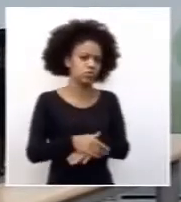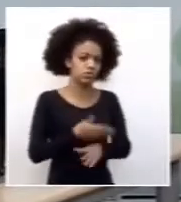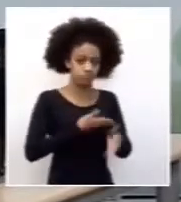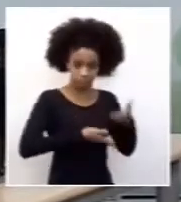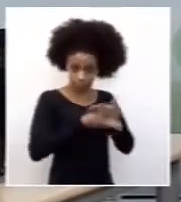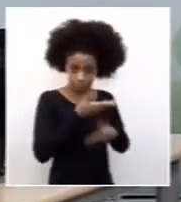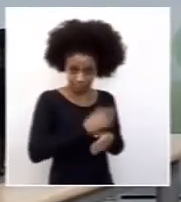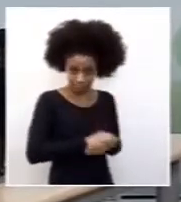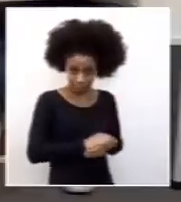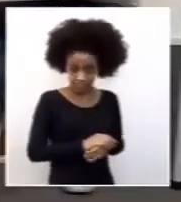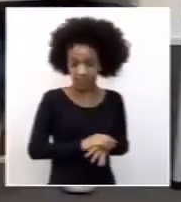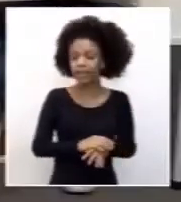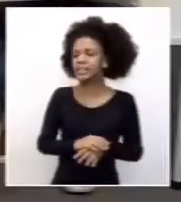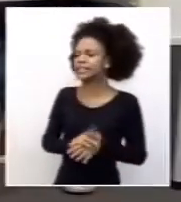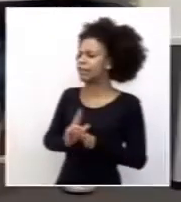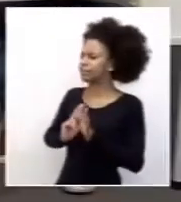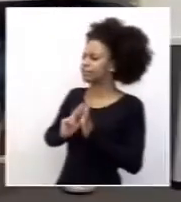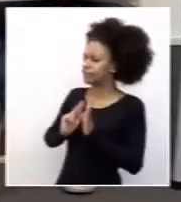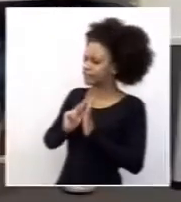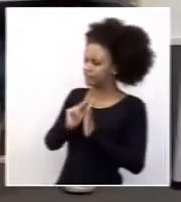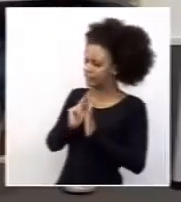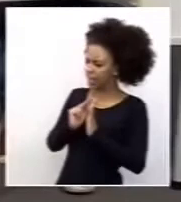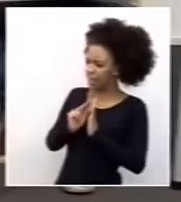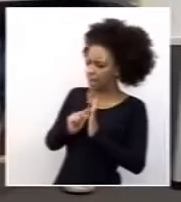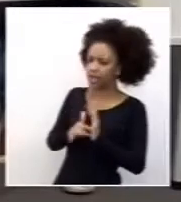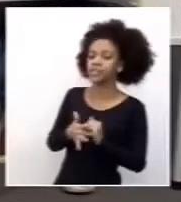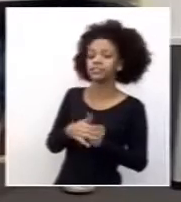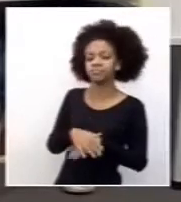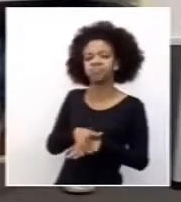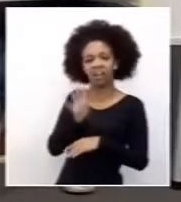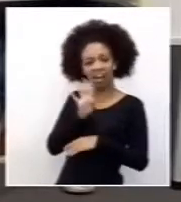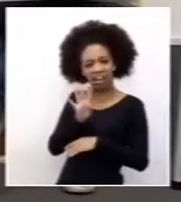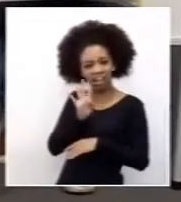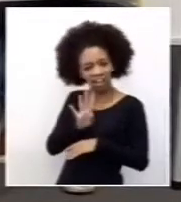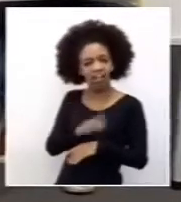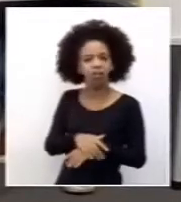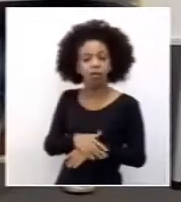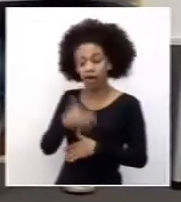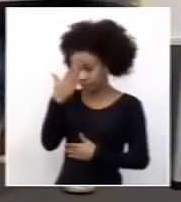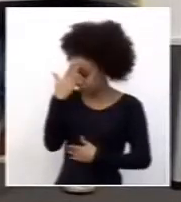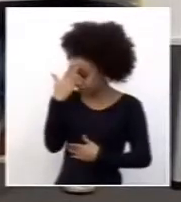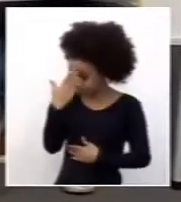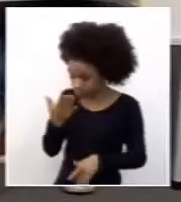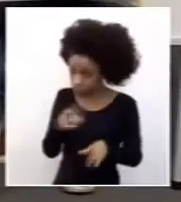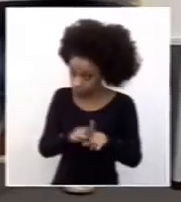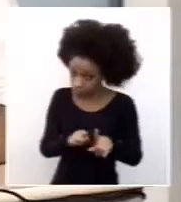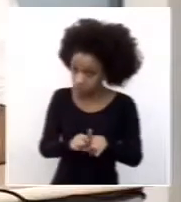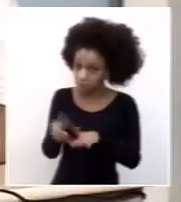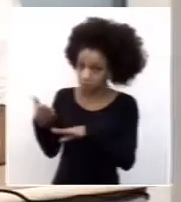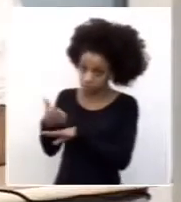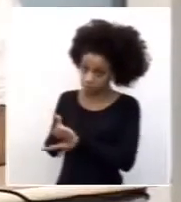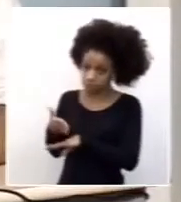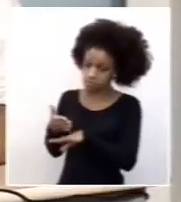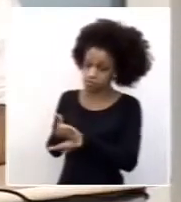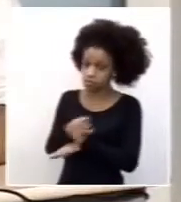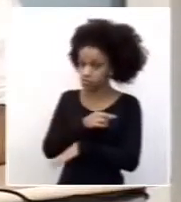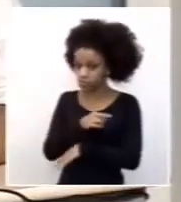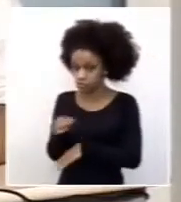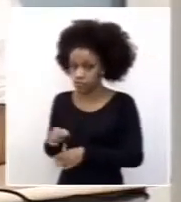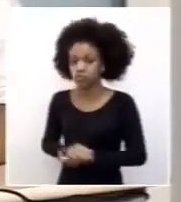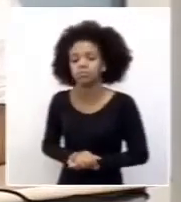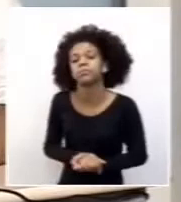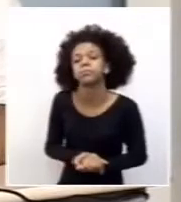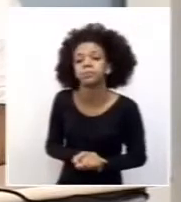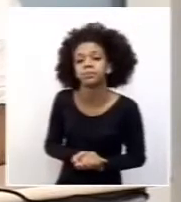chat? São muitas, viu, Marcelo? Ótimo. Tá muito legal. Legal. Agradeço também a participação de cada um de vocês,